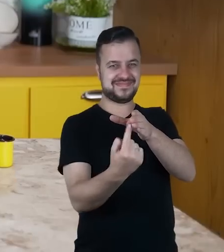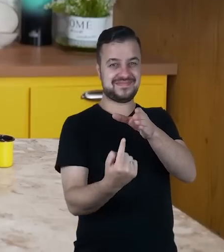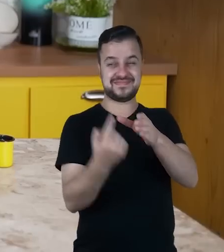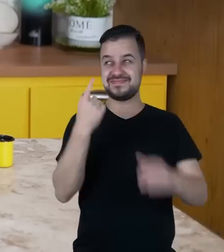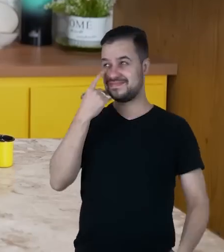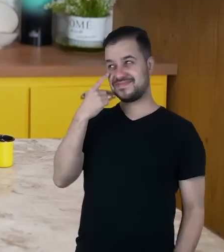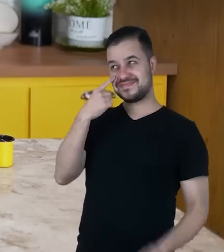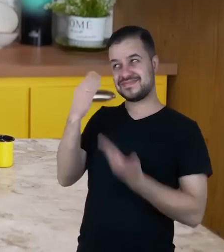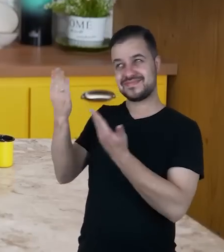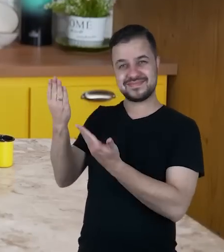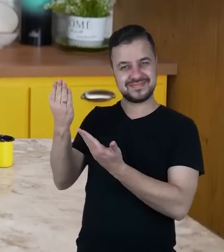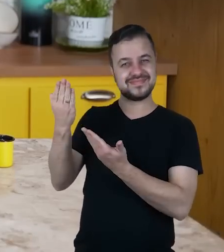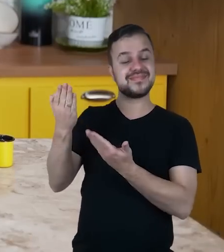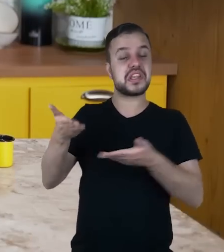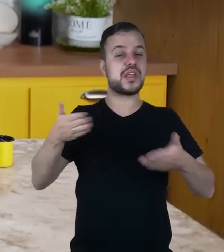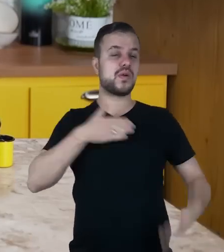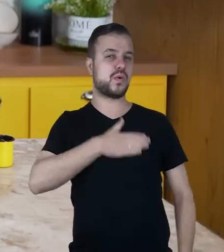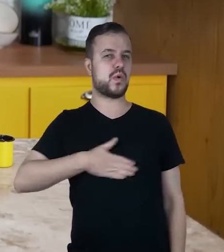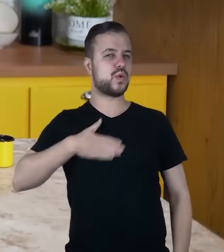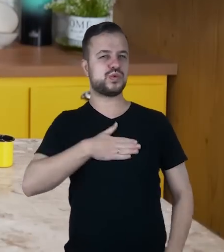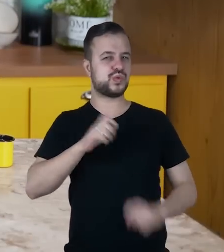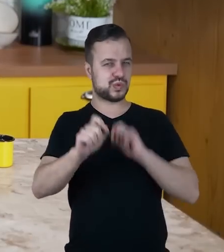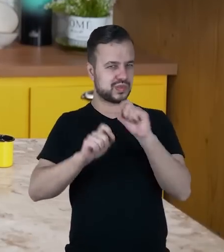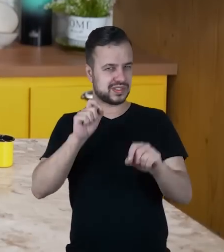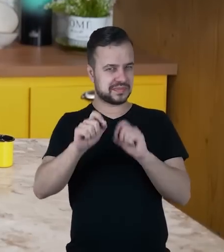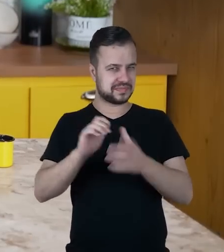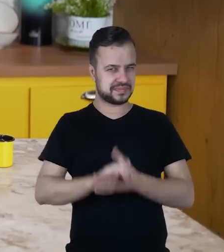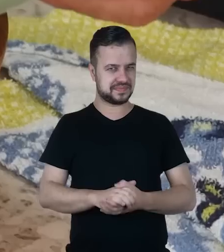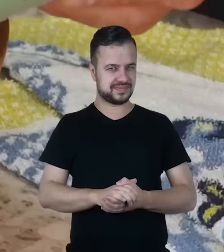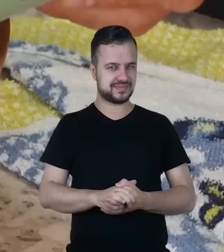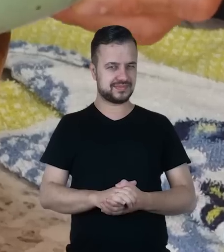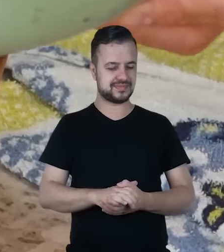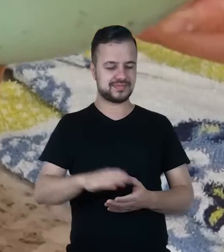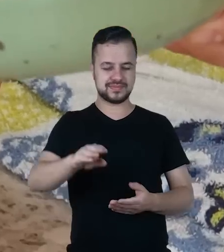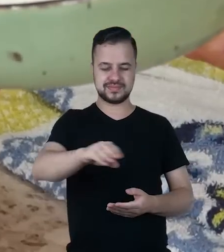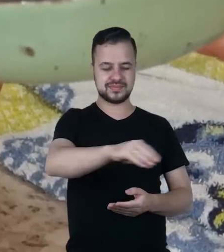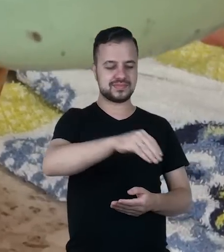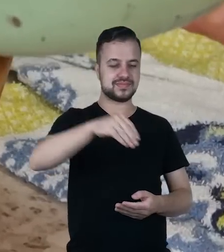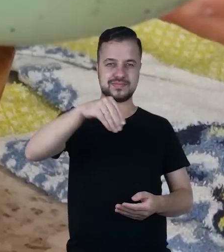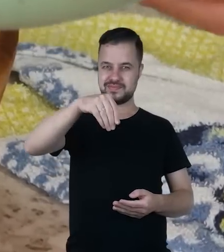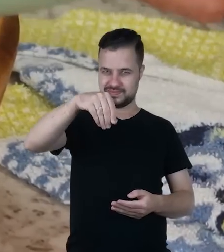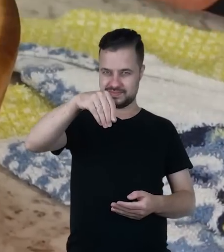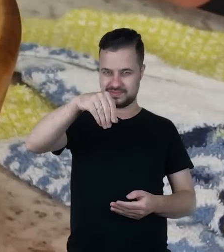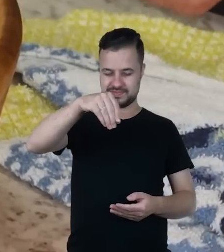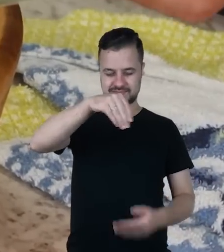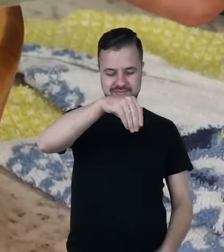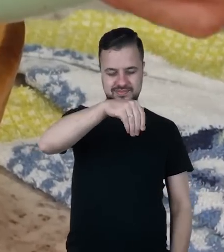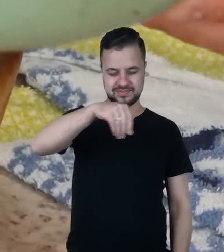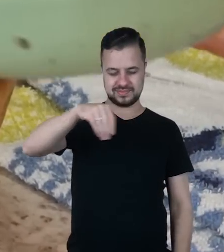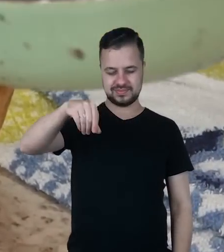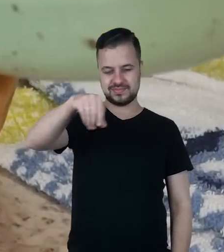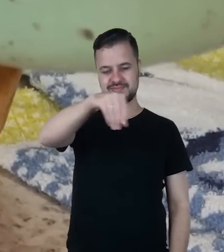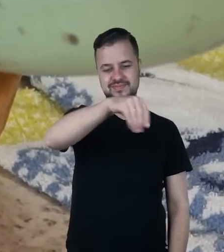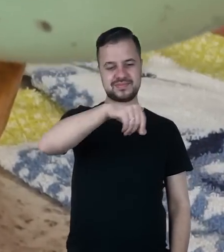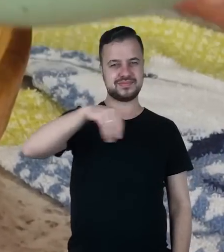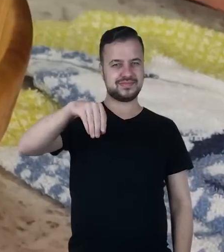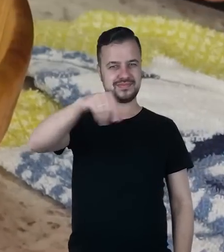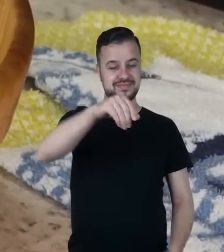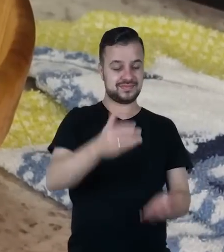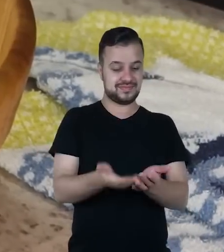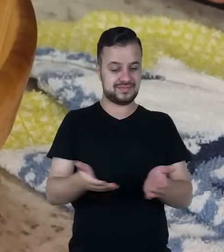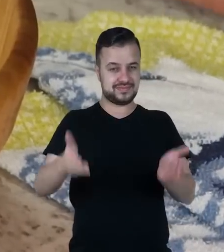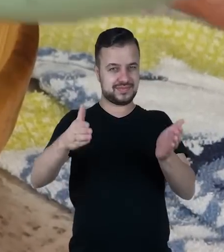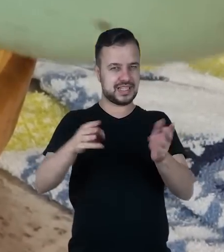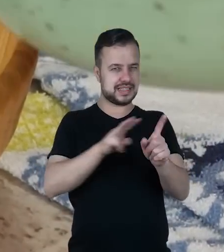Aqui, ó, bateu bem. E o que eu gosto de fazer, ó, pego só um pouco da farinha de trigo, coloco aqui na tigela.